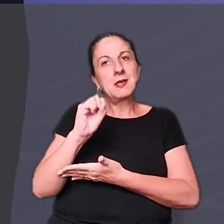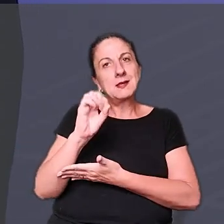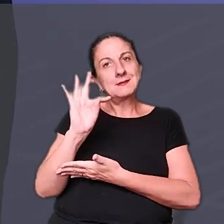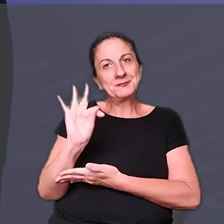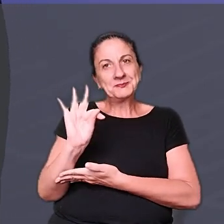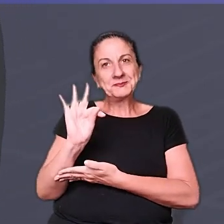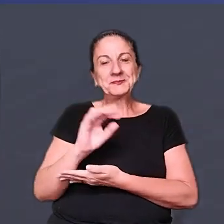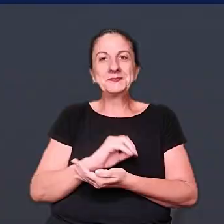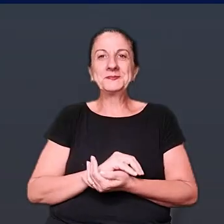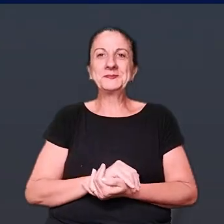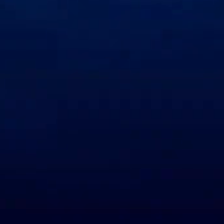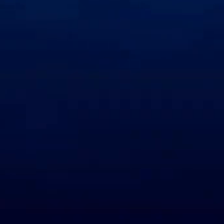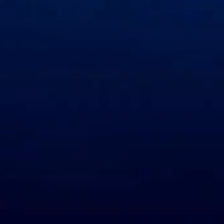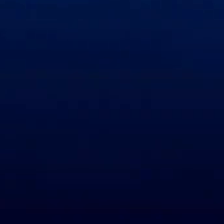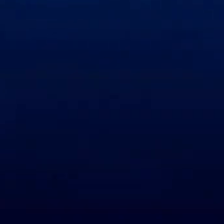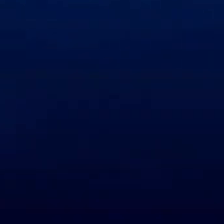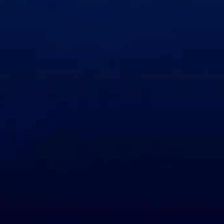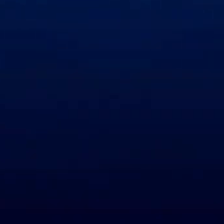Revista TST.